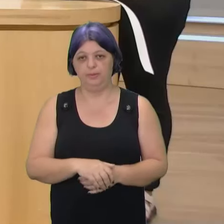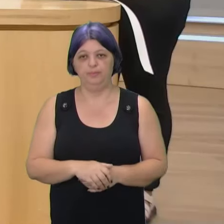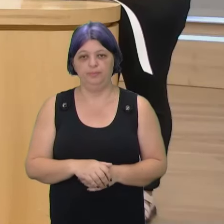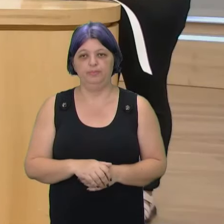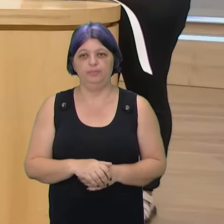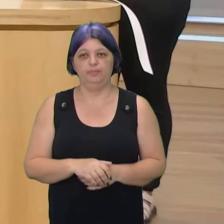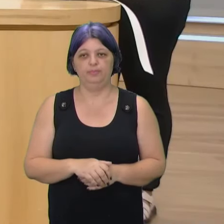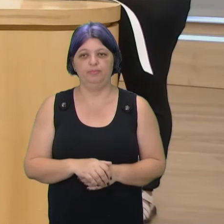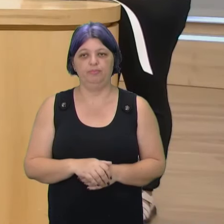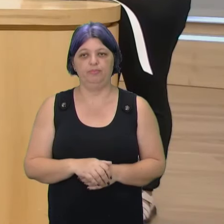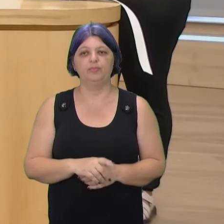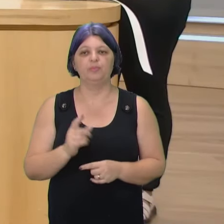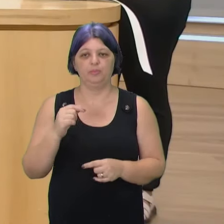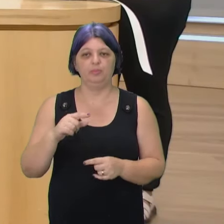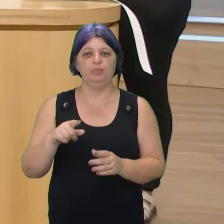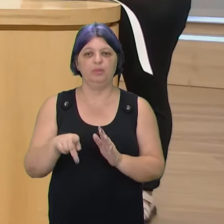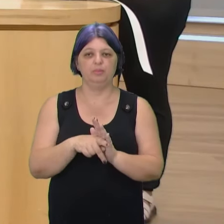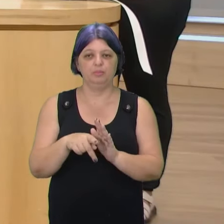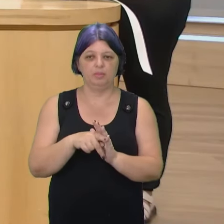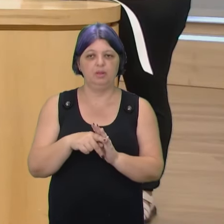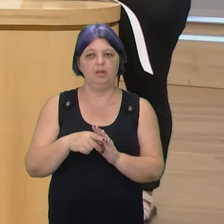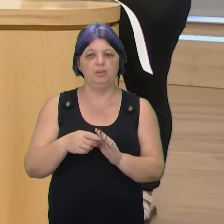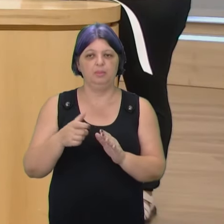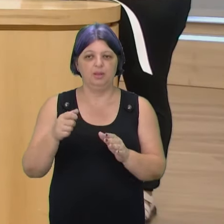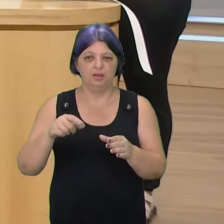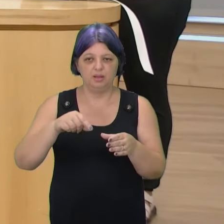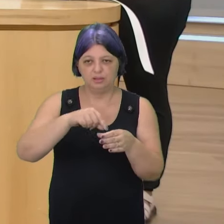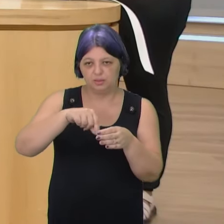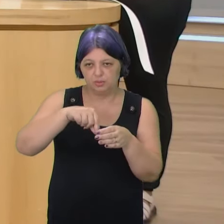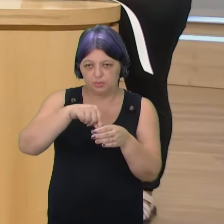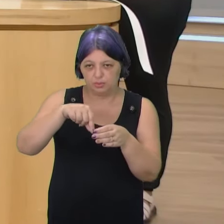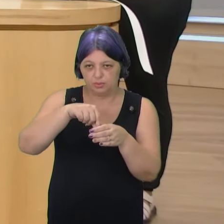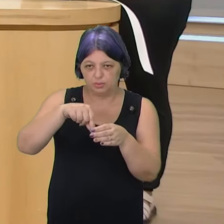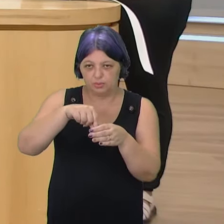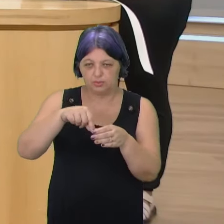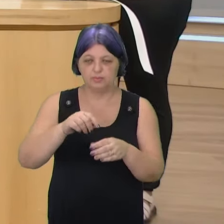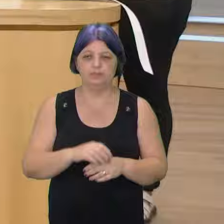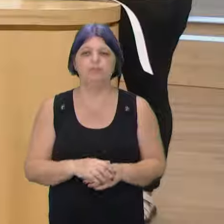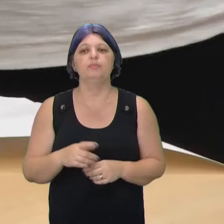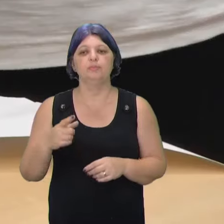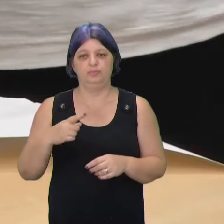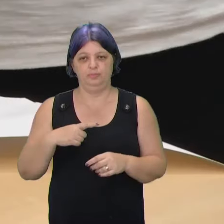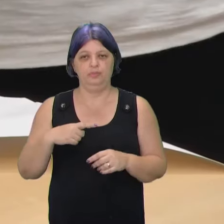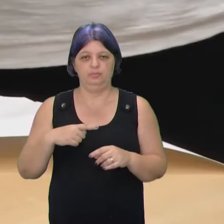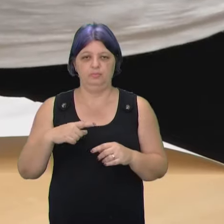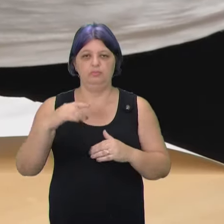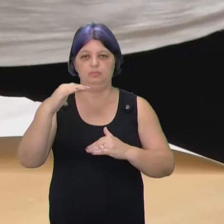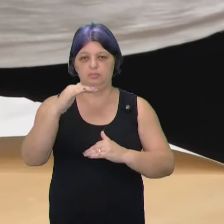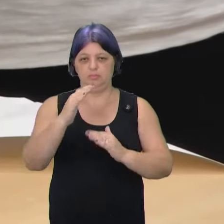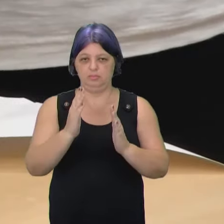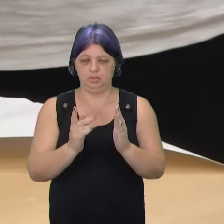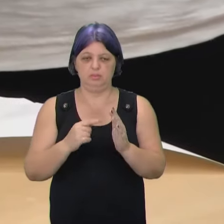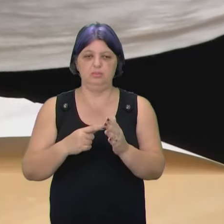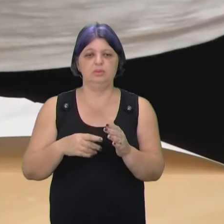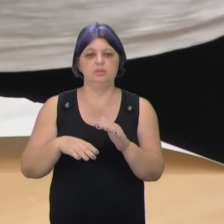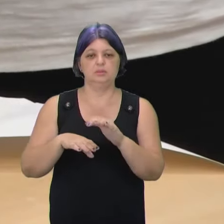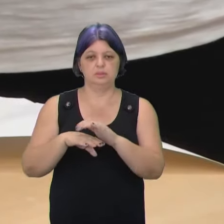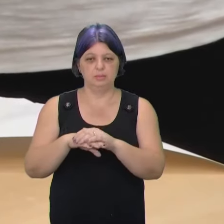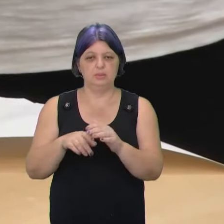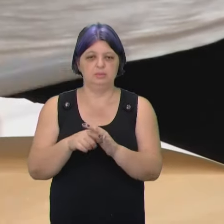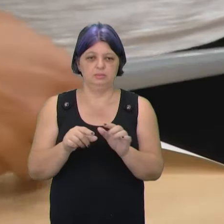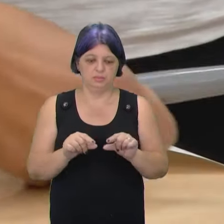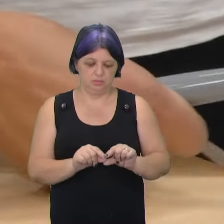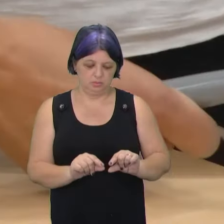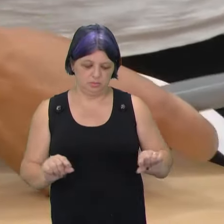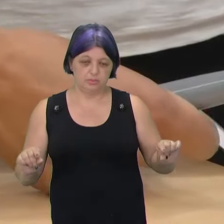que eu ajustei a canetinha para a aula de hoje. Então tá aqui, ó. Nós sabemos que temos aqui uma caixa de sapato, fizemos uma fenda de cada